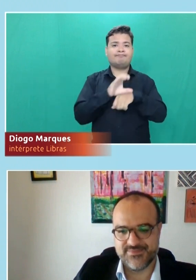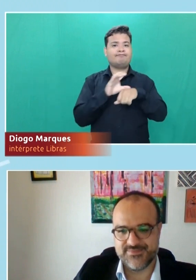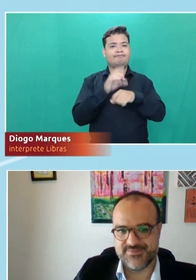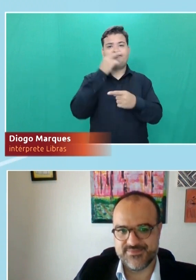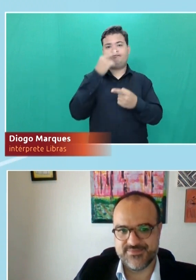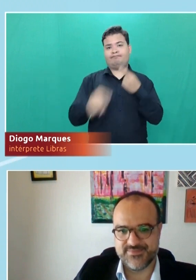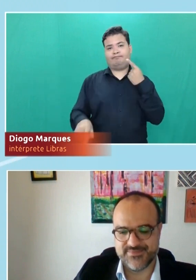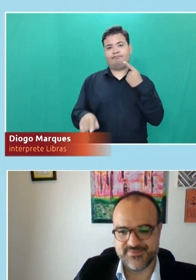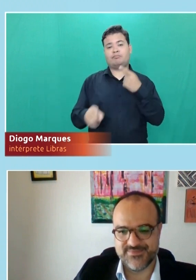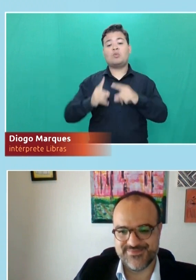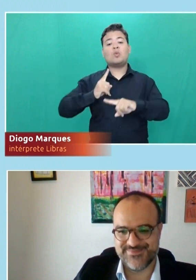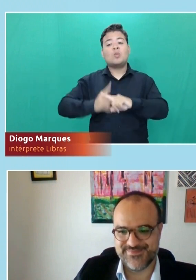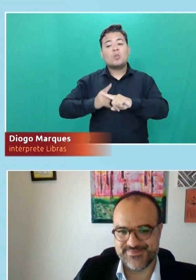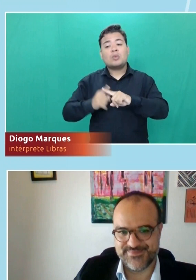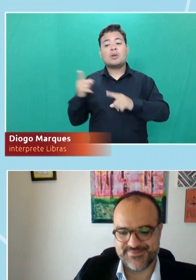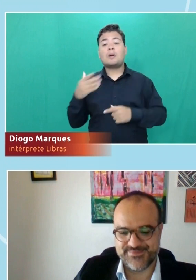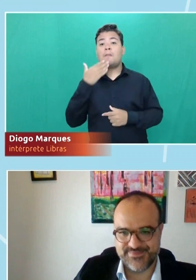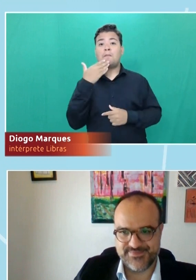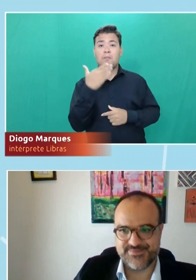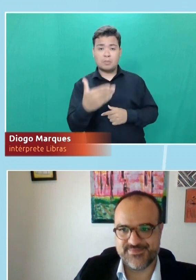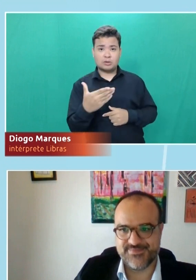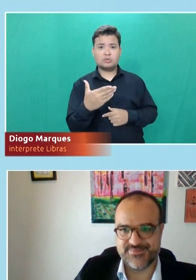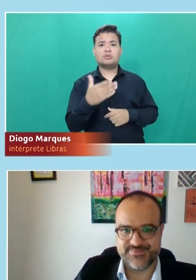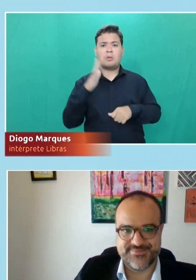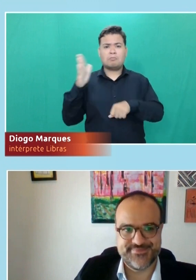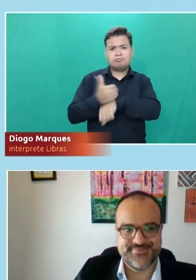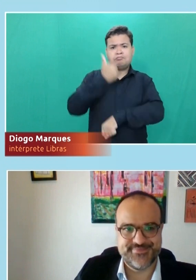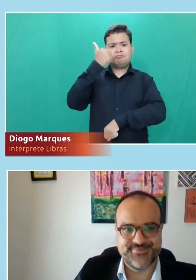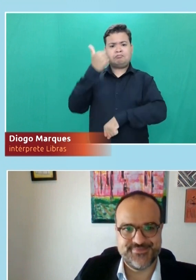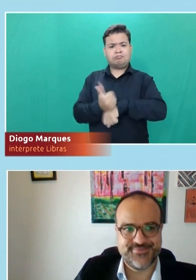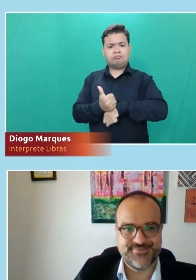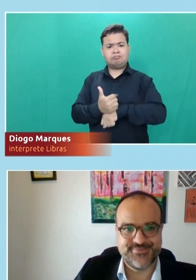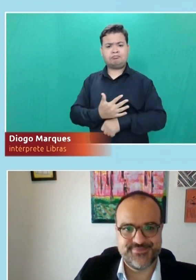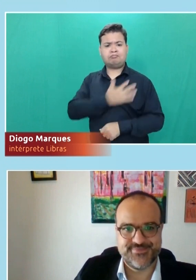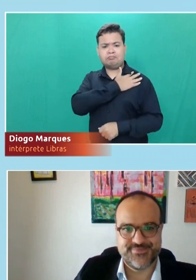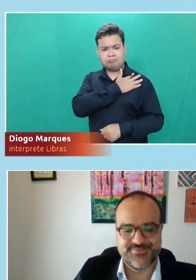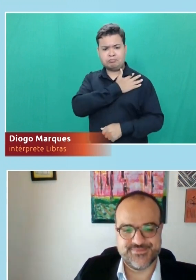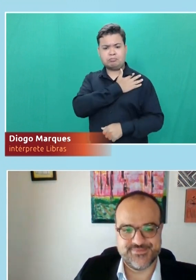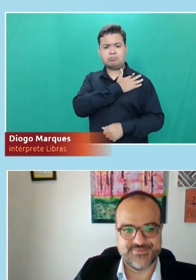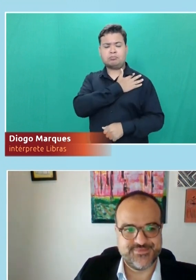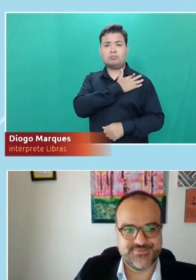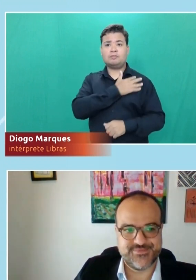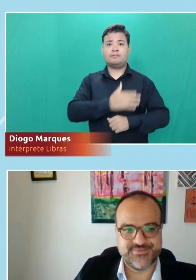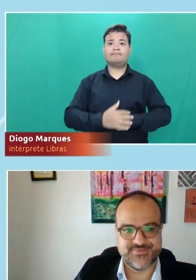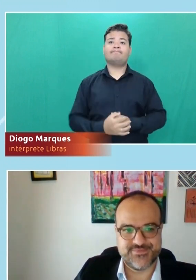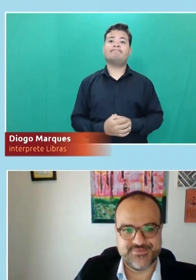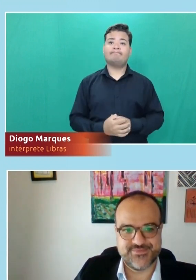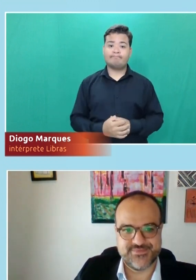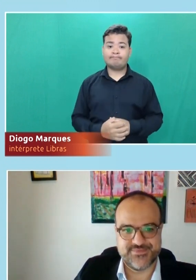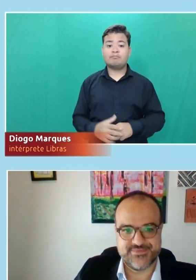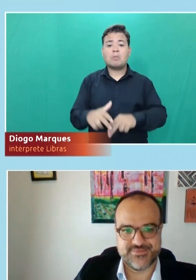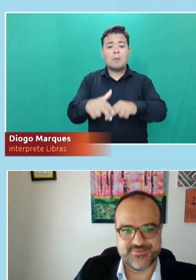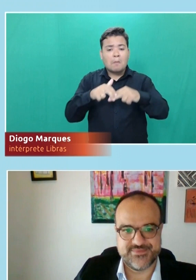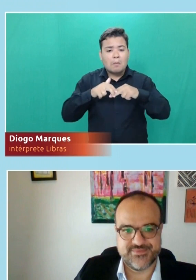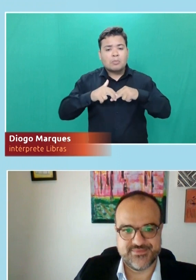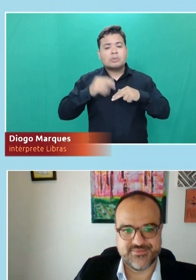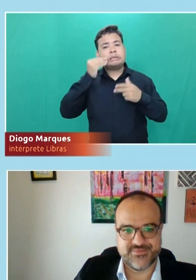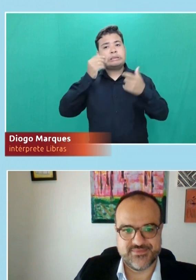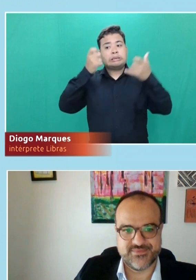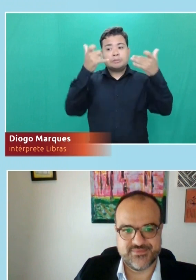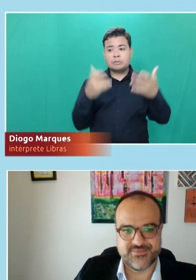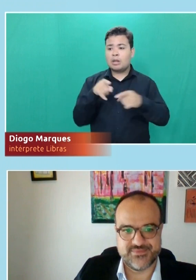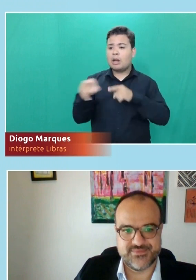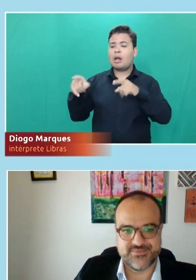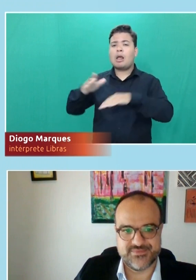estão pedindo, por exemplo, intervenção federal ou intervenção militar. Por isso, nós vamos tentar te explicar o que são esses atos,